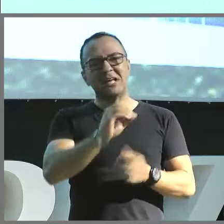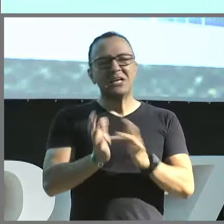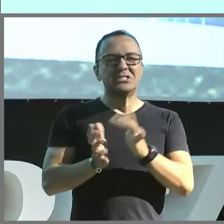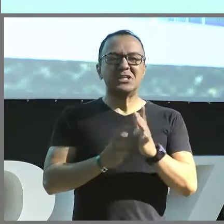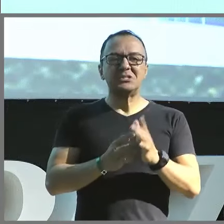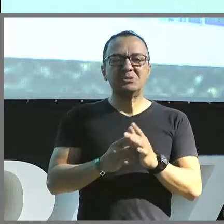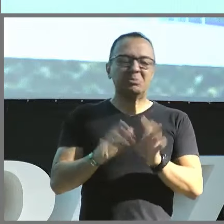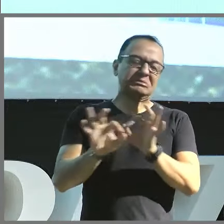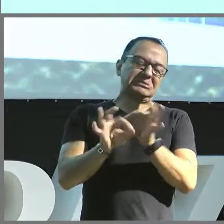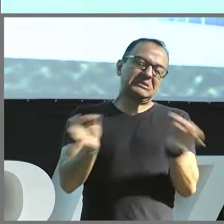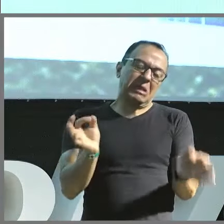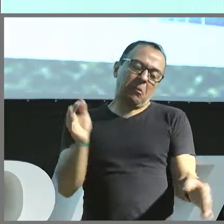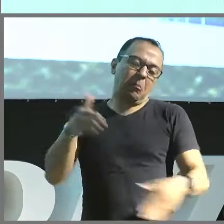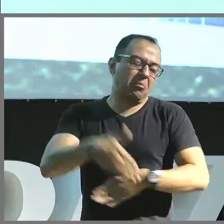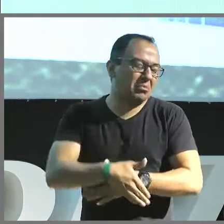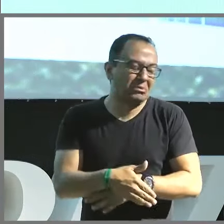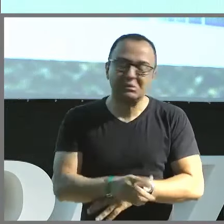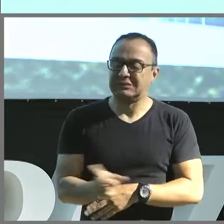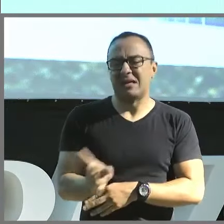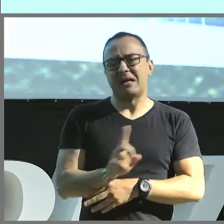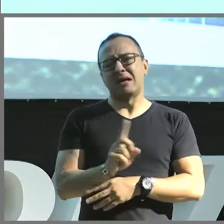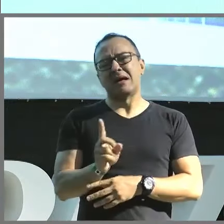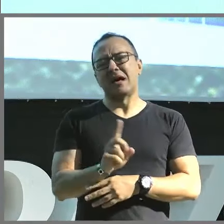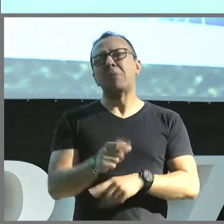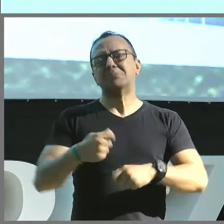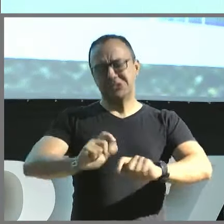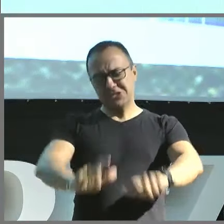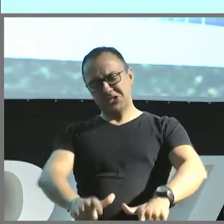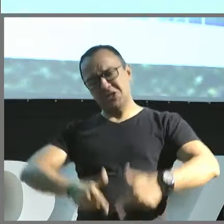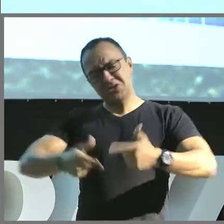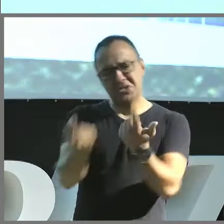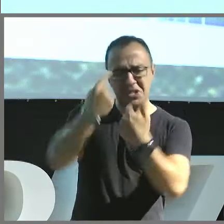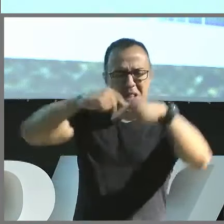liberassem dos romanos, e de que ele, Judas, precisaria